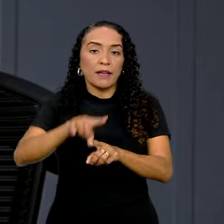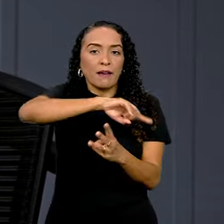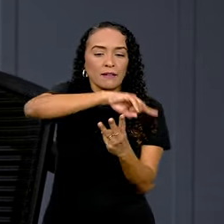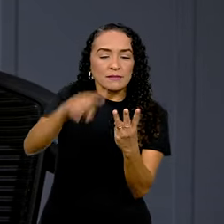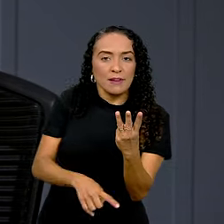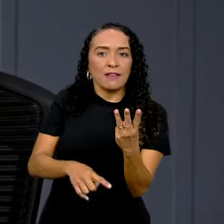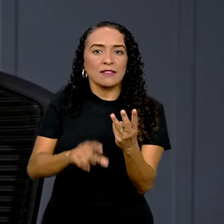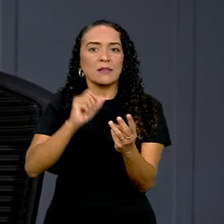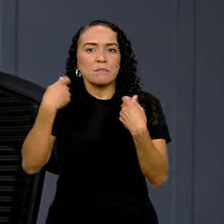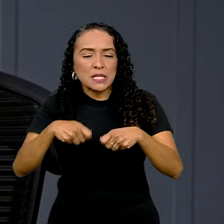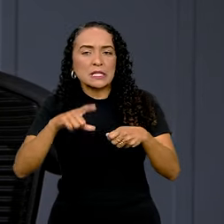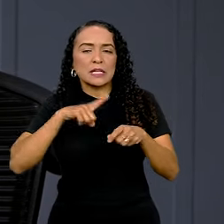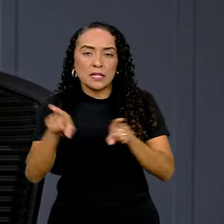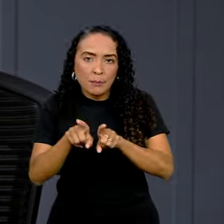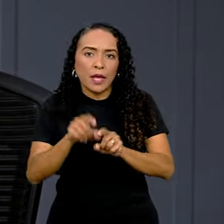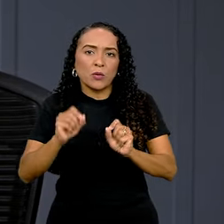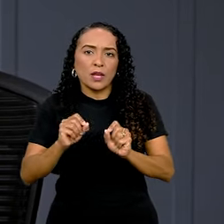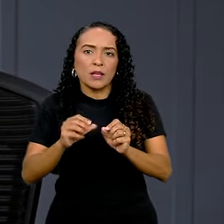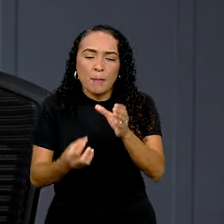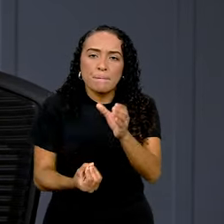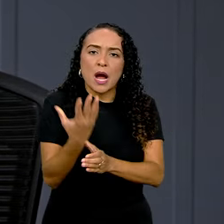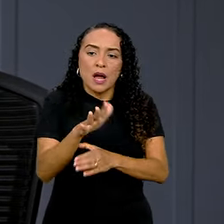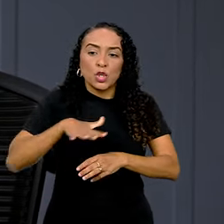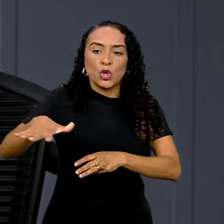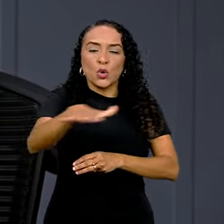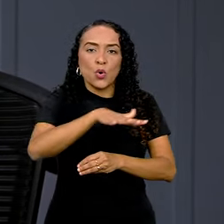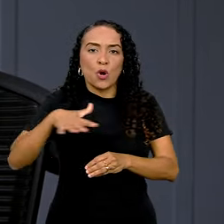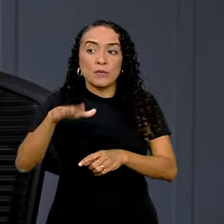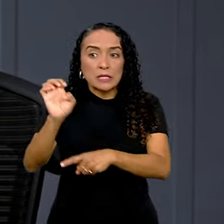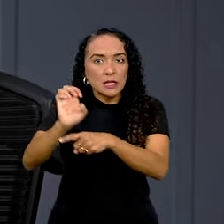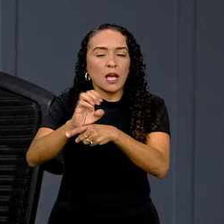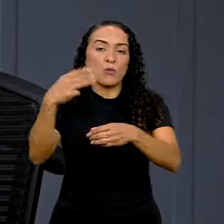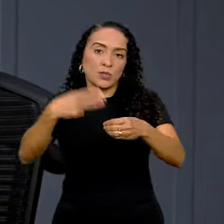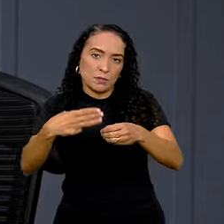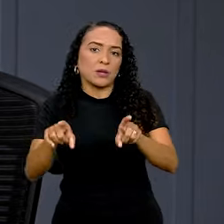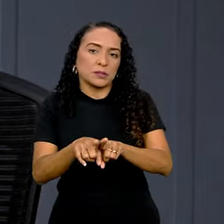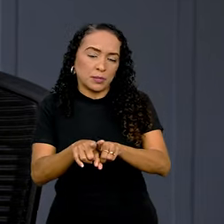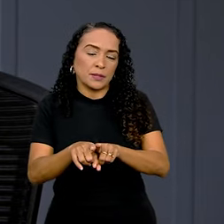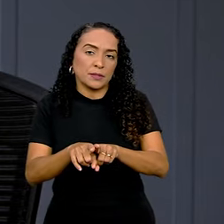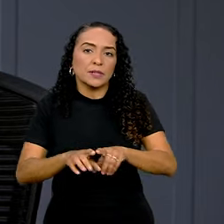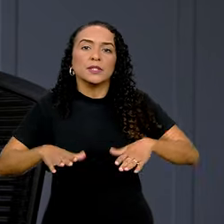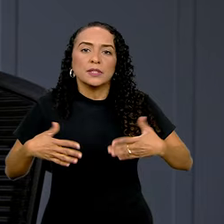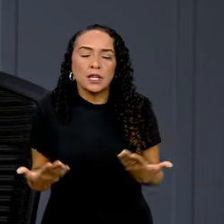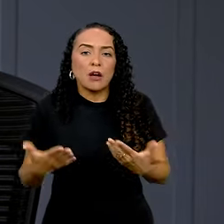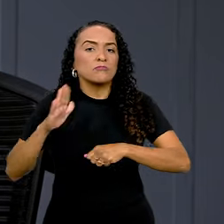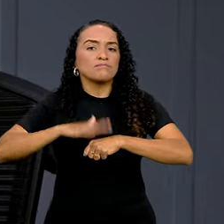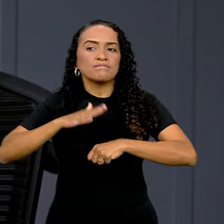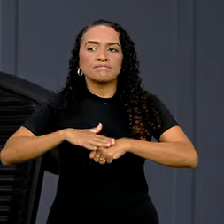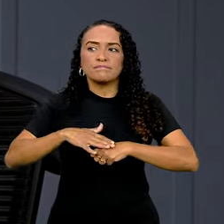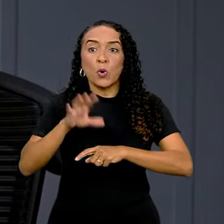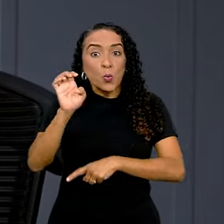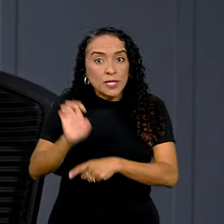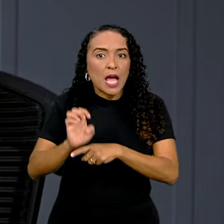essas esses três componentes precisam ser também instituídos no nos âmbitos estadual e municipais então a condição